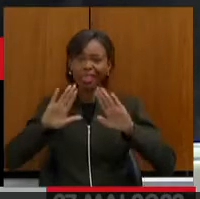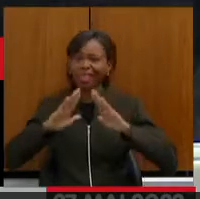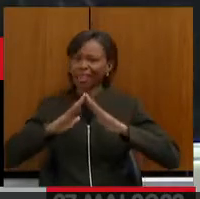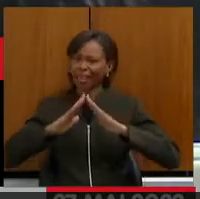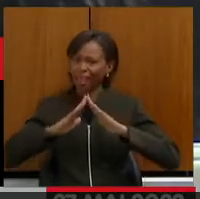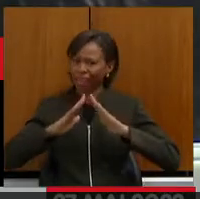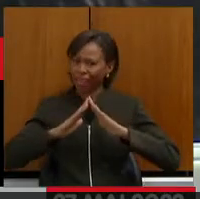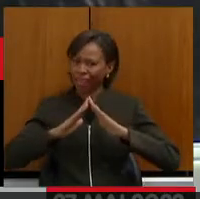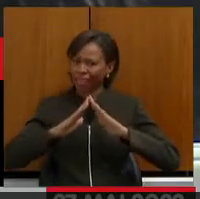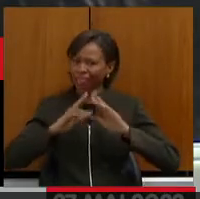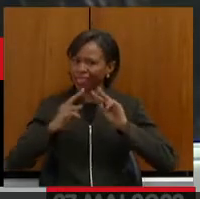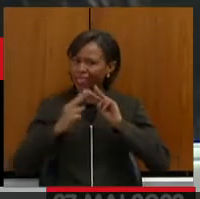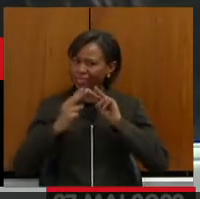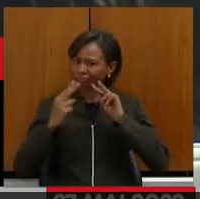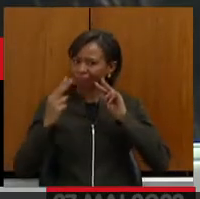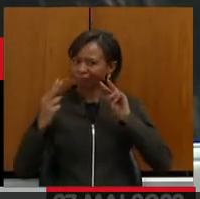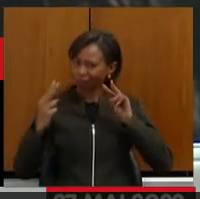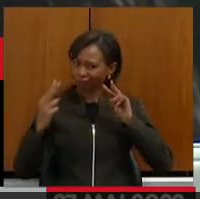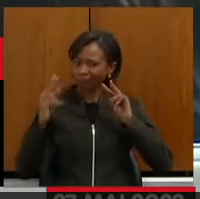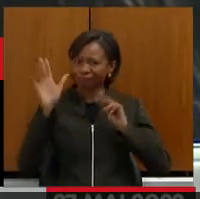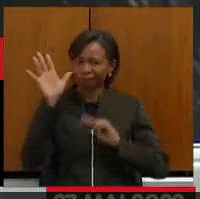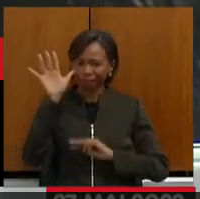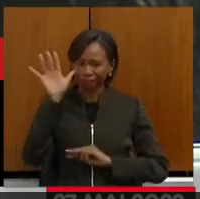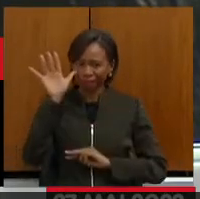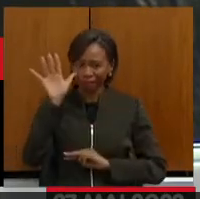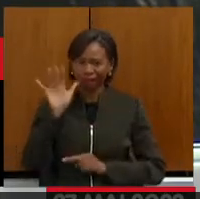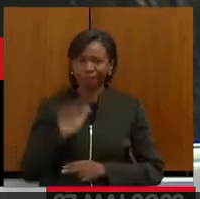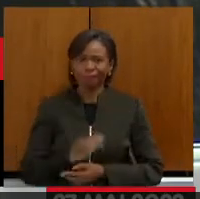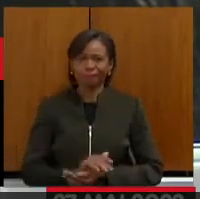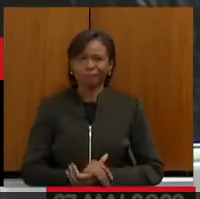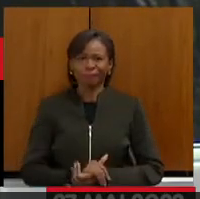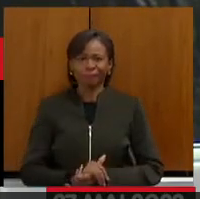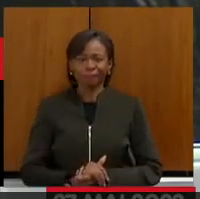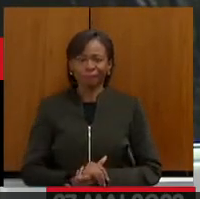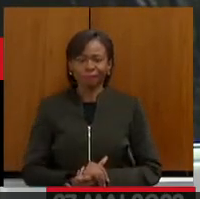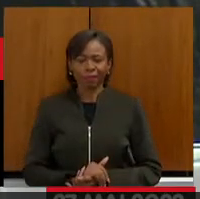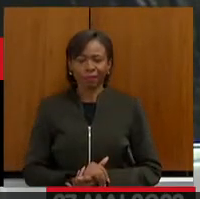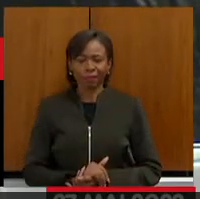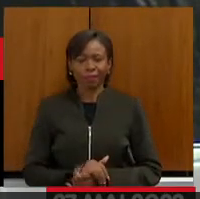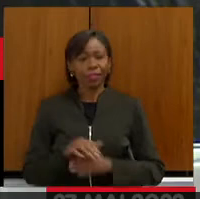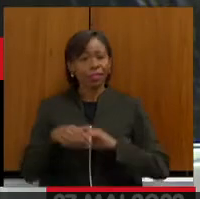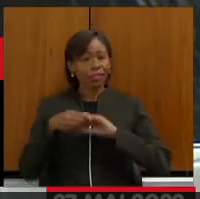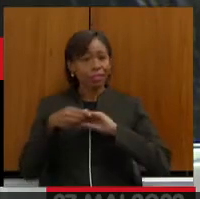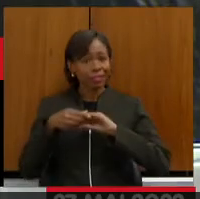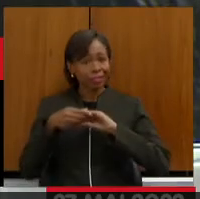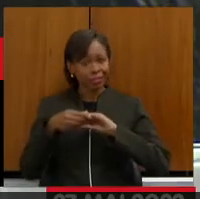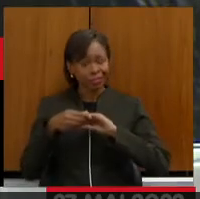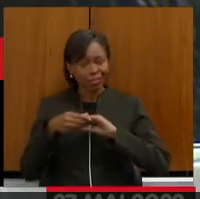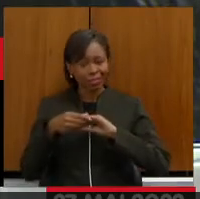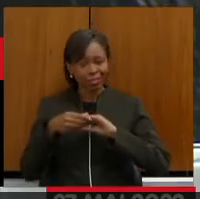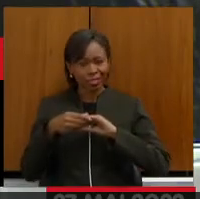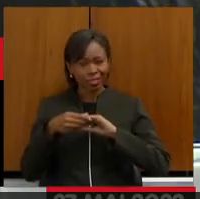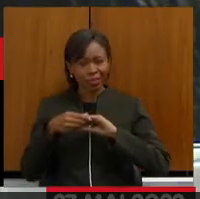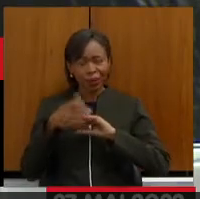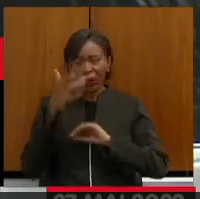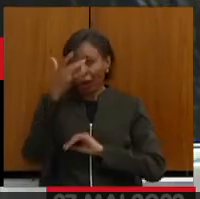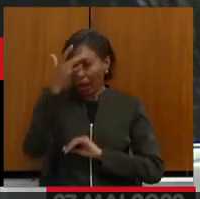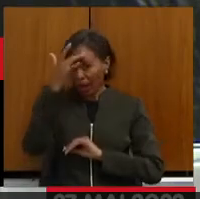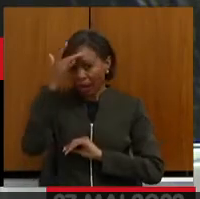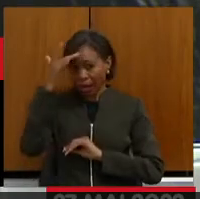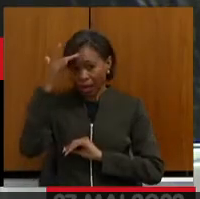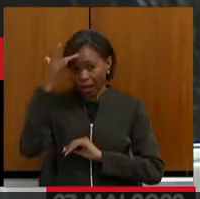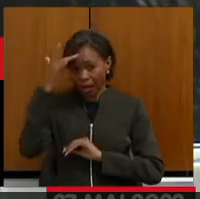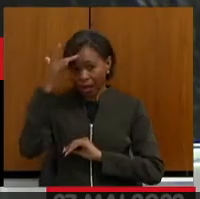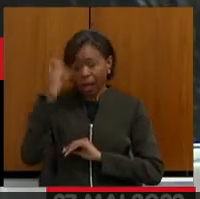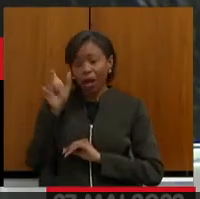forma além de Santiago desculpa complementar aqui quem está presidindo essa